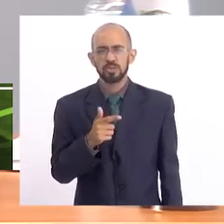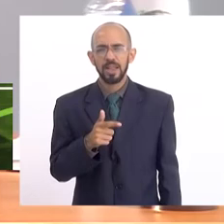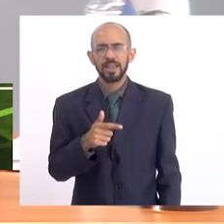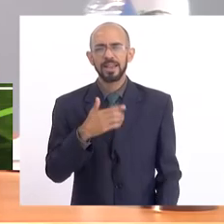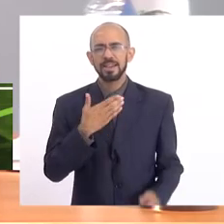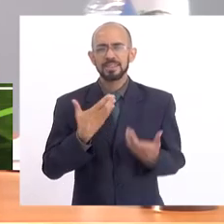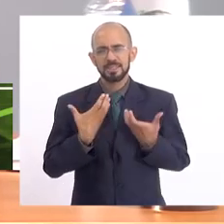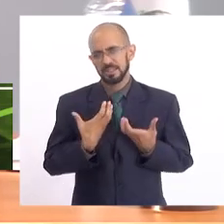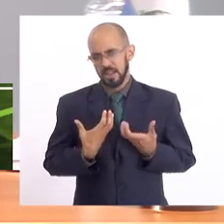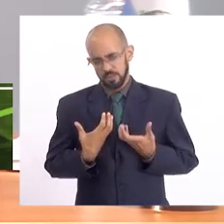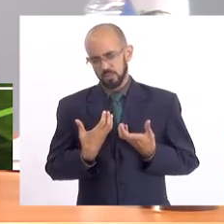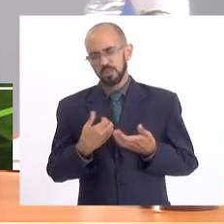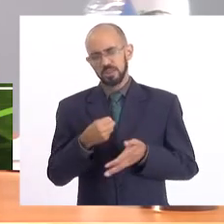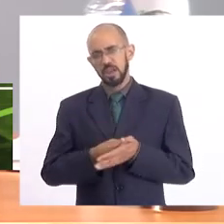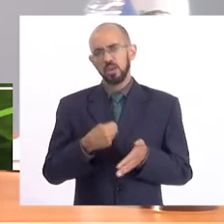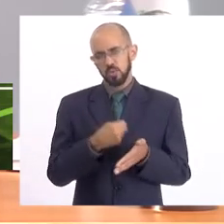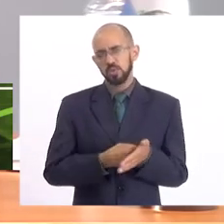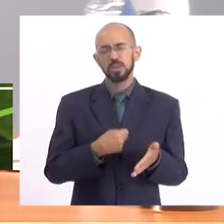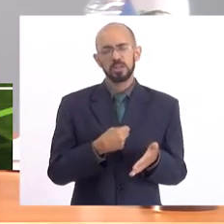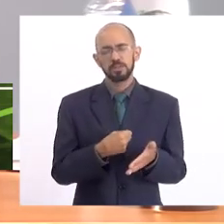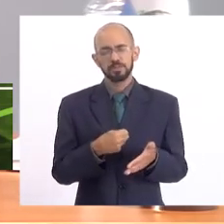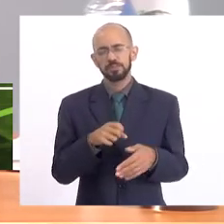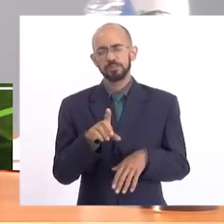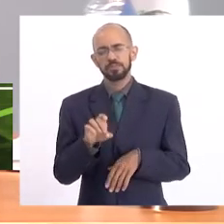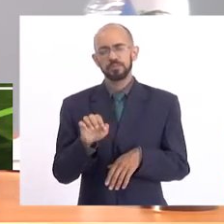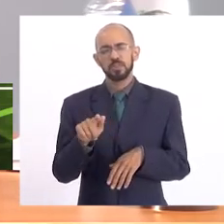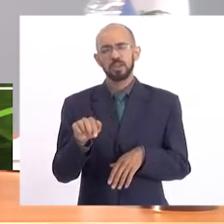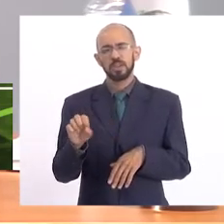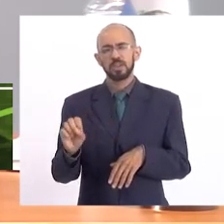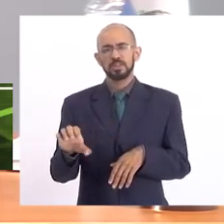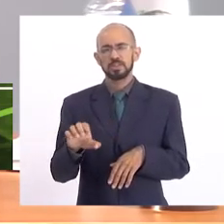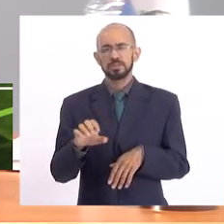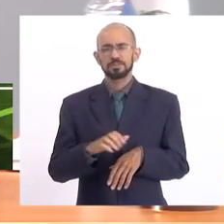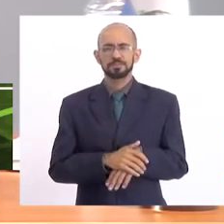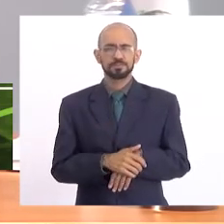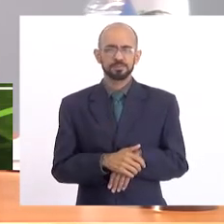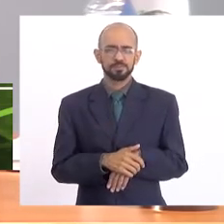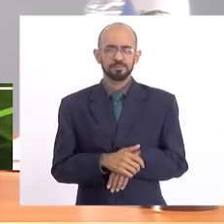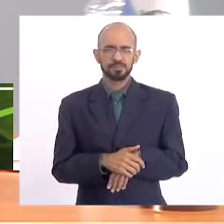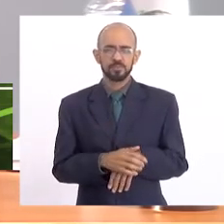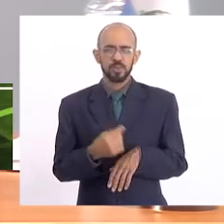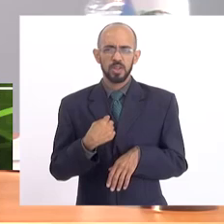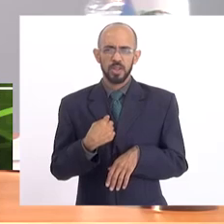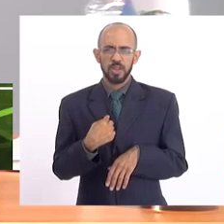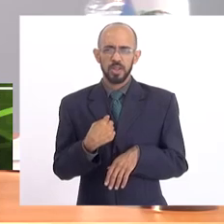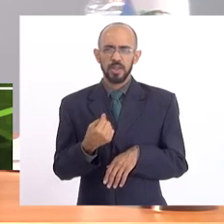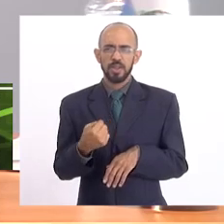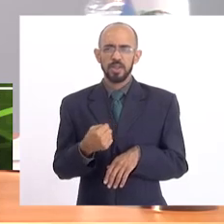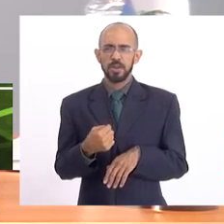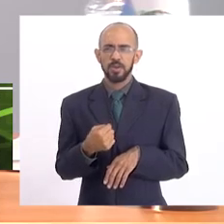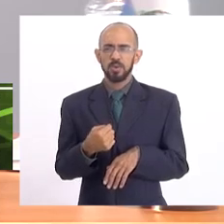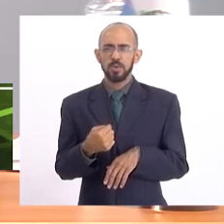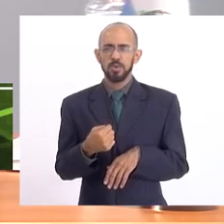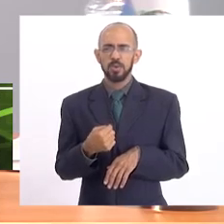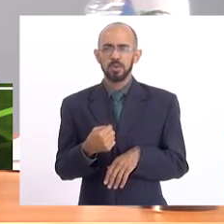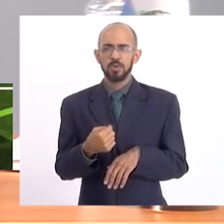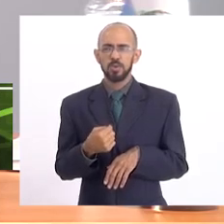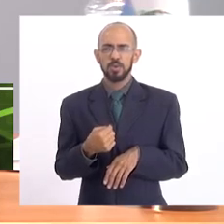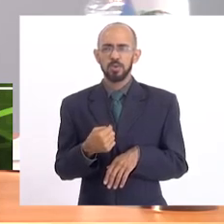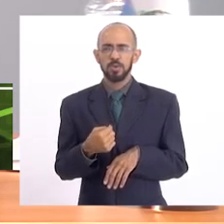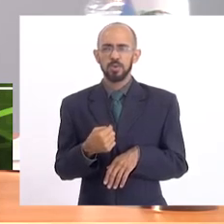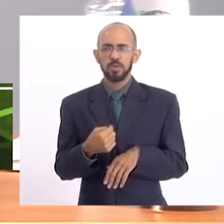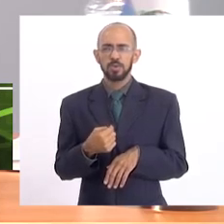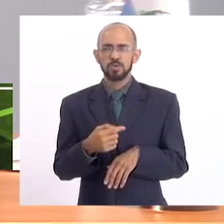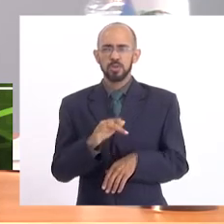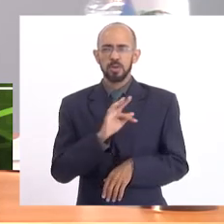pelo Degase, pelos servidores do Degase. E eu, apesar da minha origem da Polícia